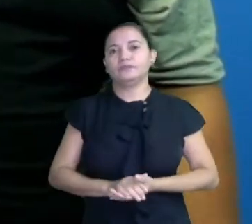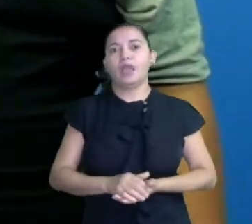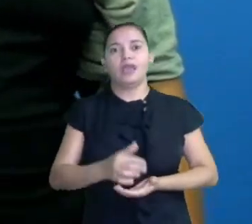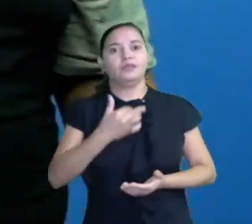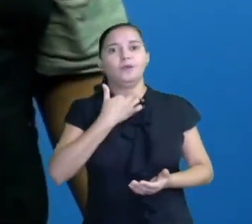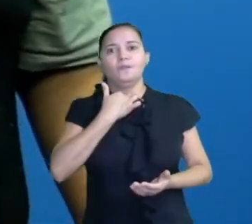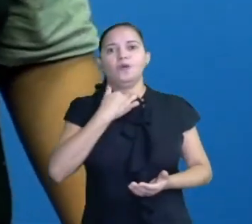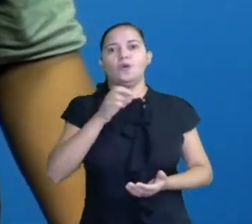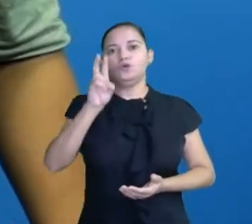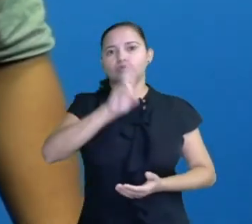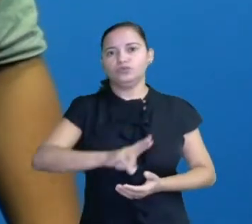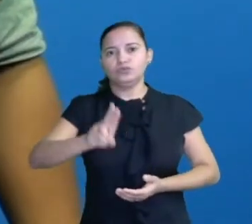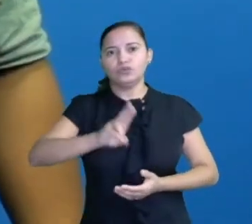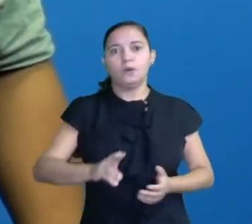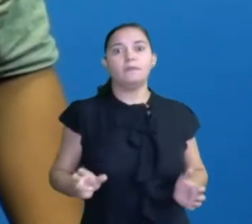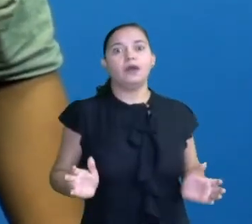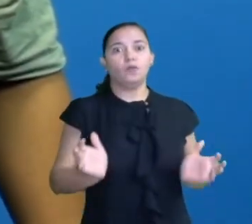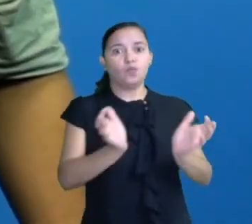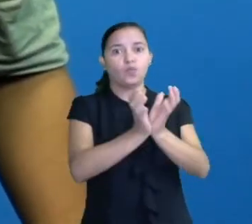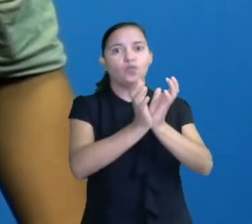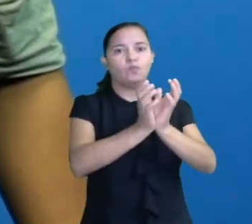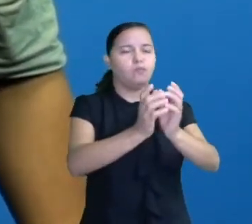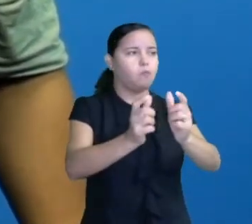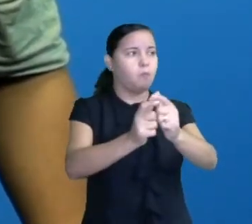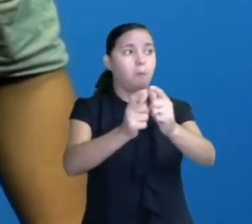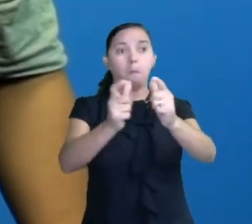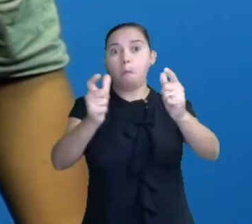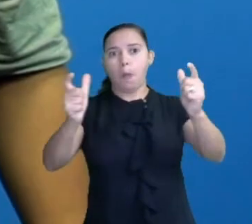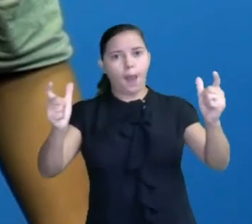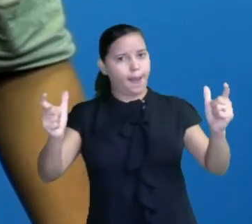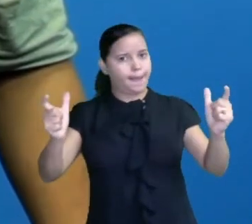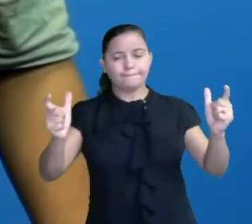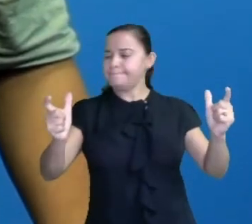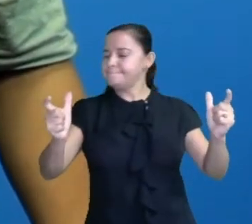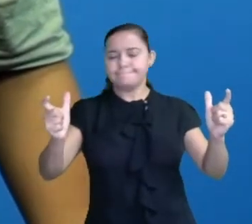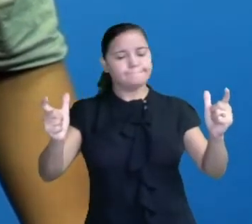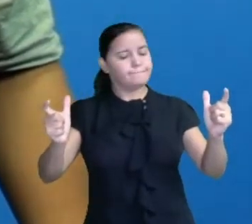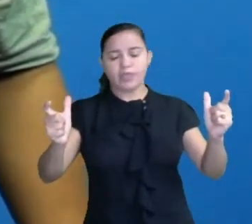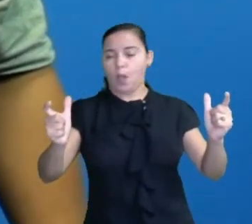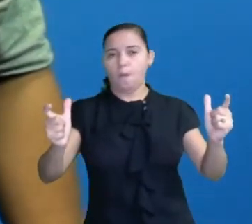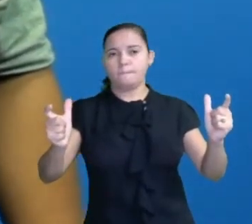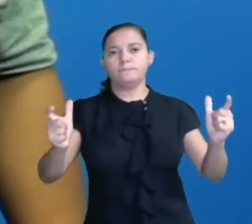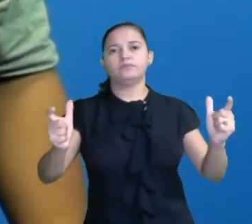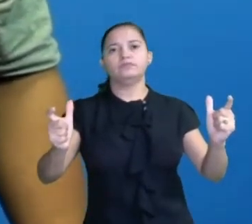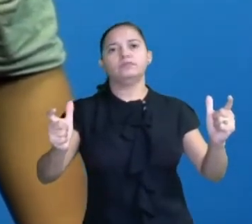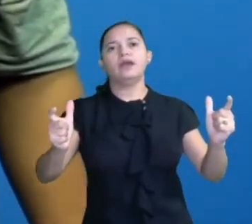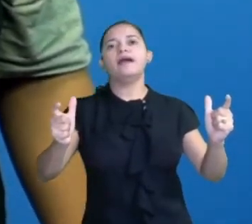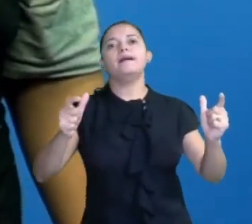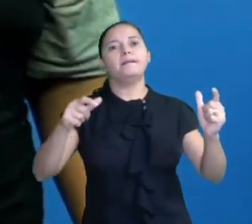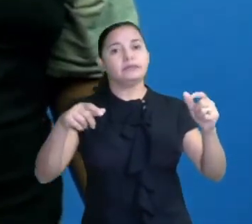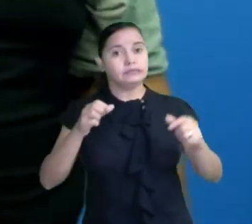amplo. Se a gente quiser utilizar para um grupo amplo, a gente deverá utilizar a informação